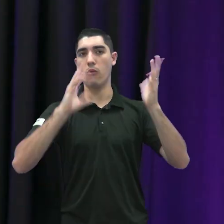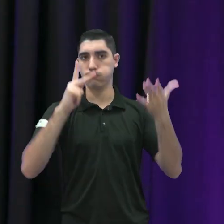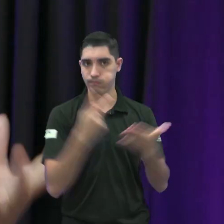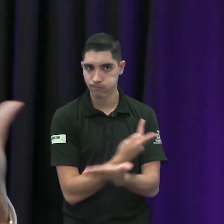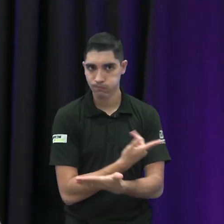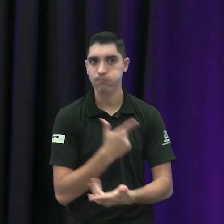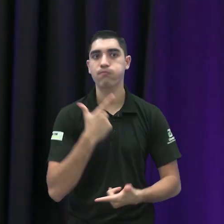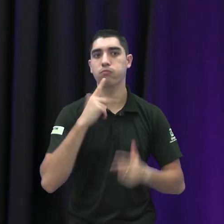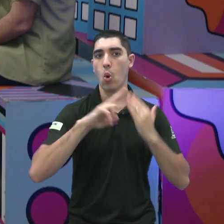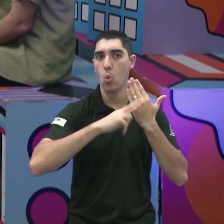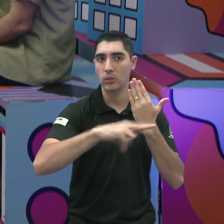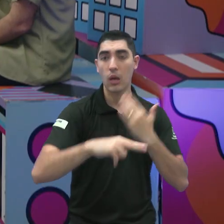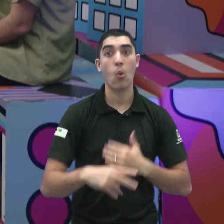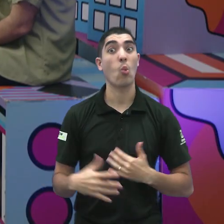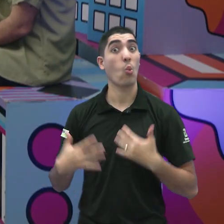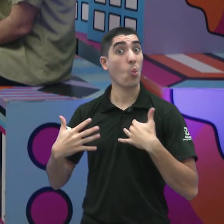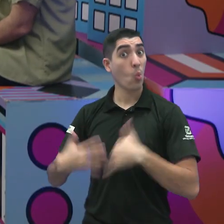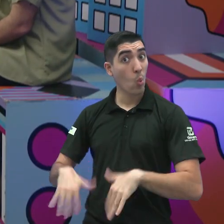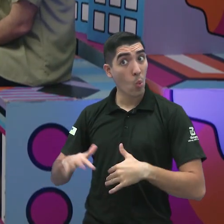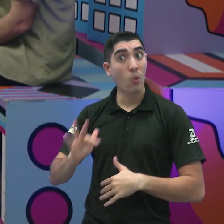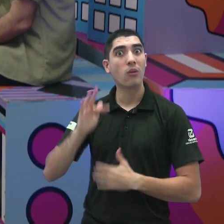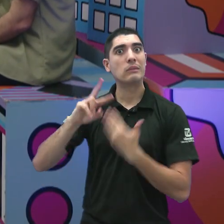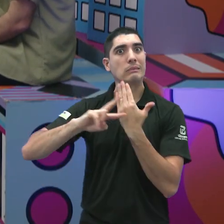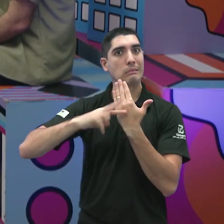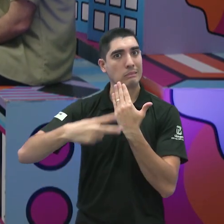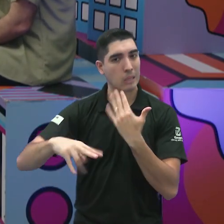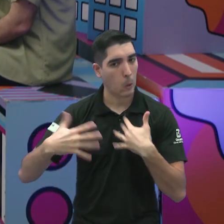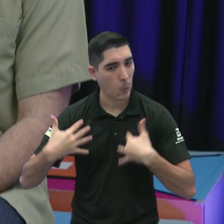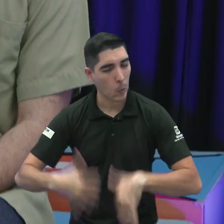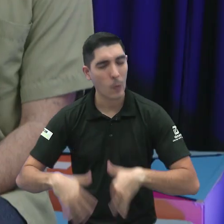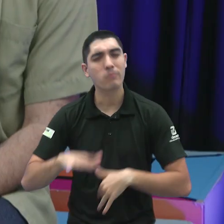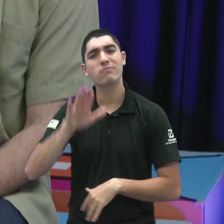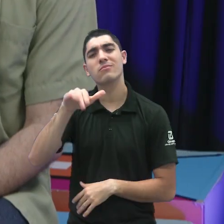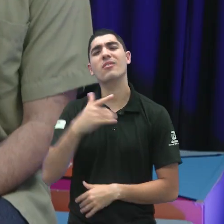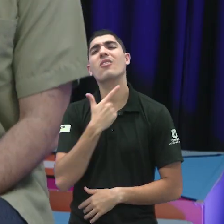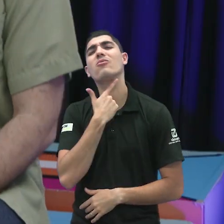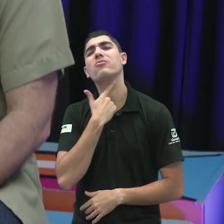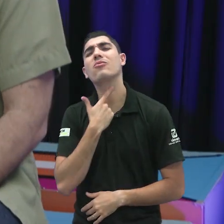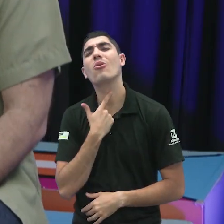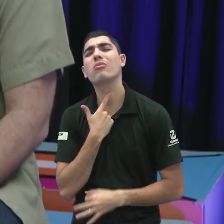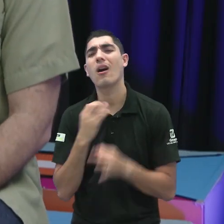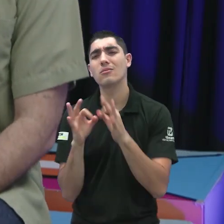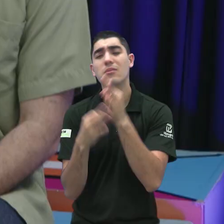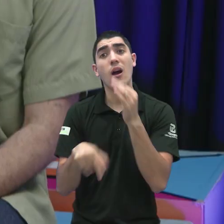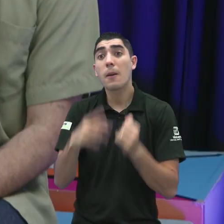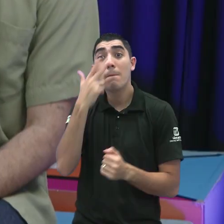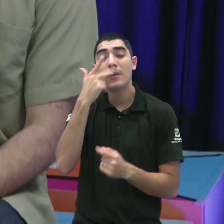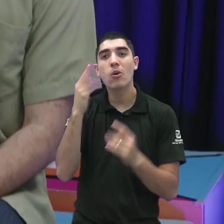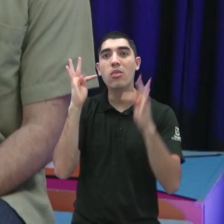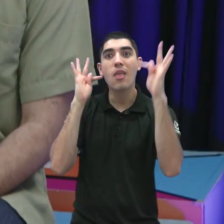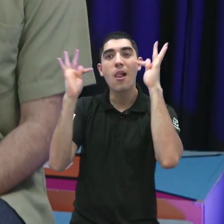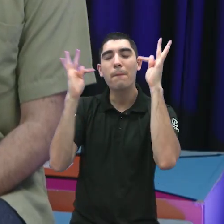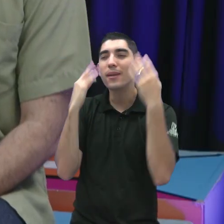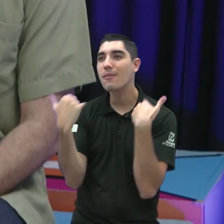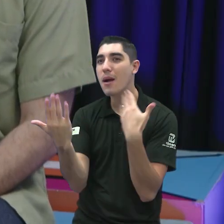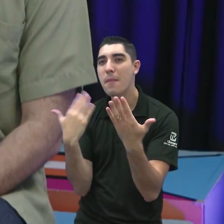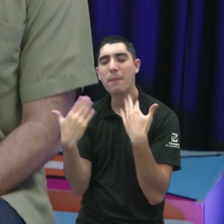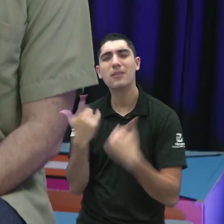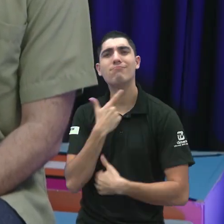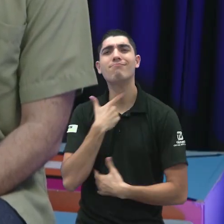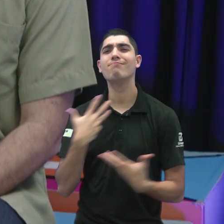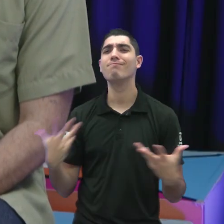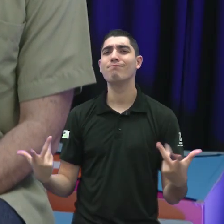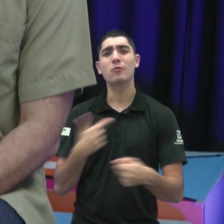vem tudo, gente. Se vem, e vem muito, muito mesmo, vem muito. Olha, Flávia, a gente queria ficar aqui, uma sessão